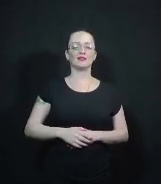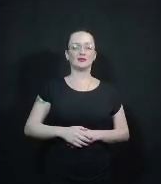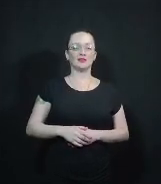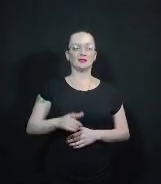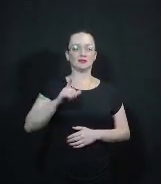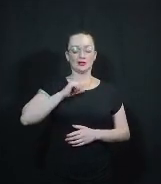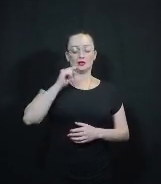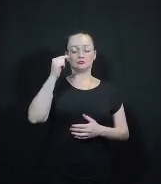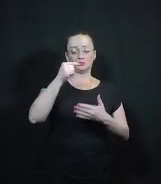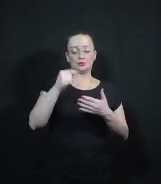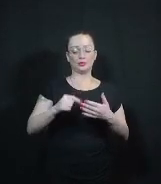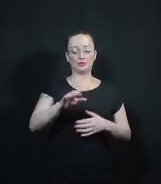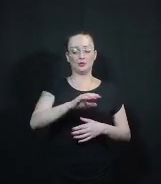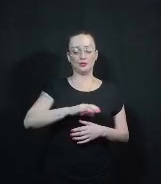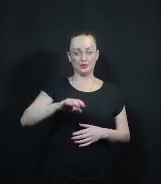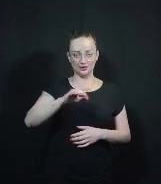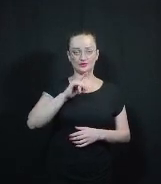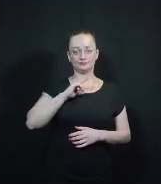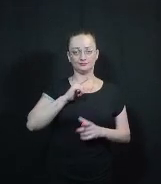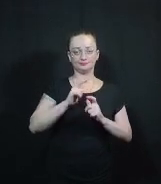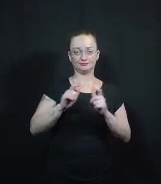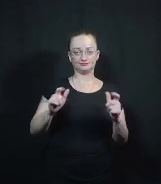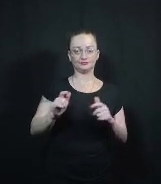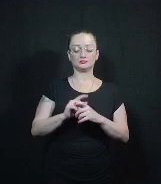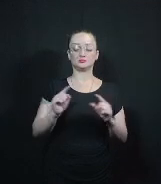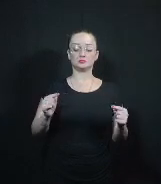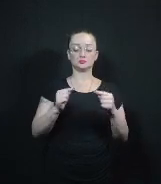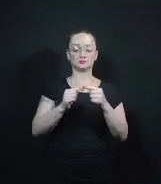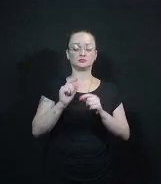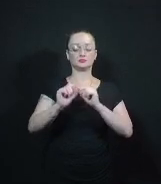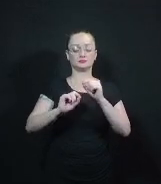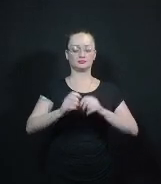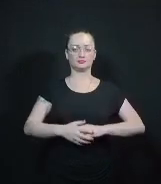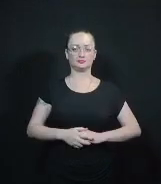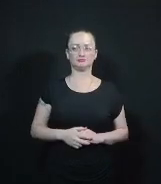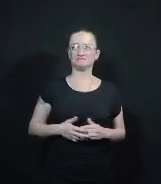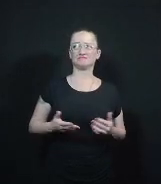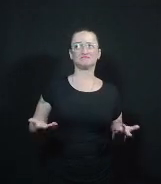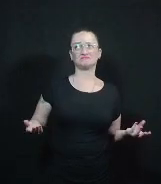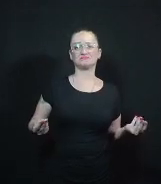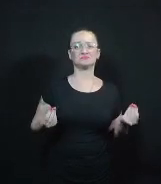em tantas dimensões, né? Em relação a, enfim,